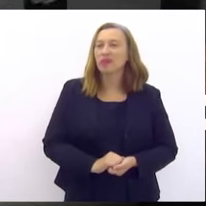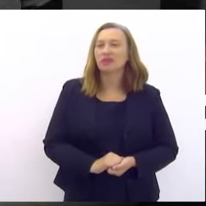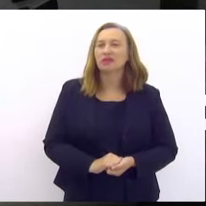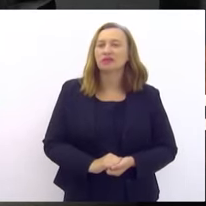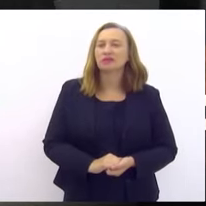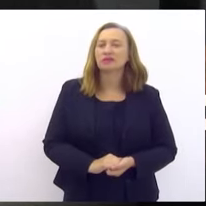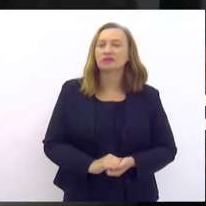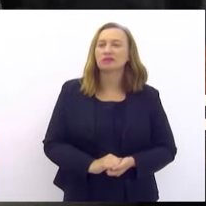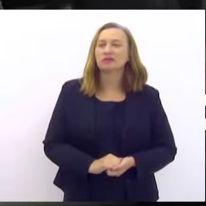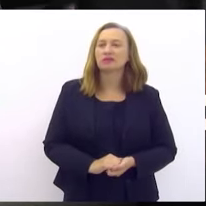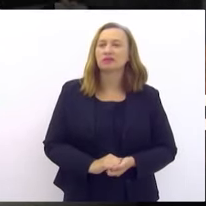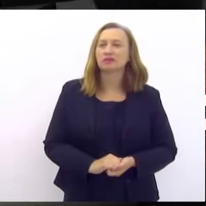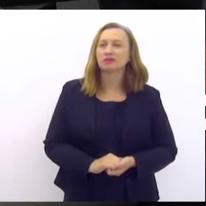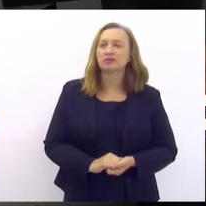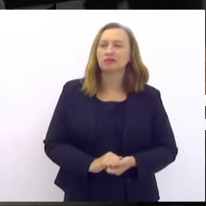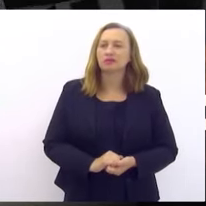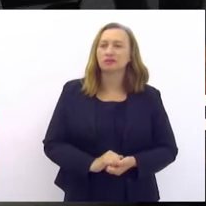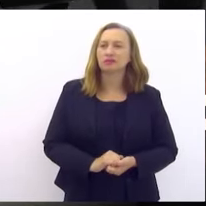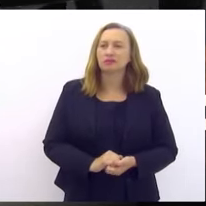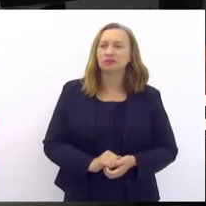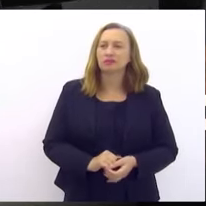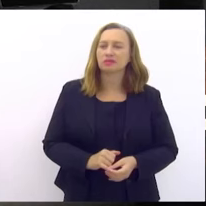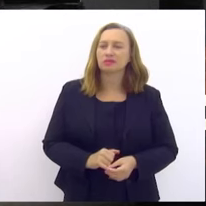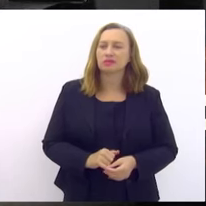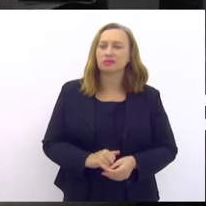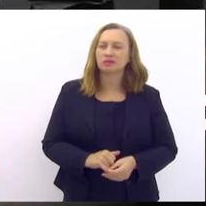Oi deputada Carla